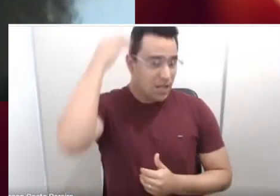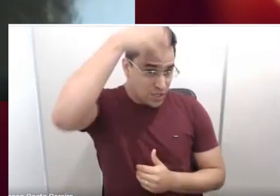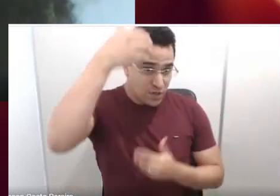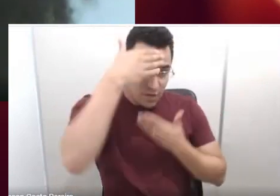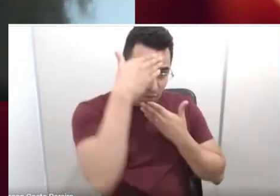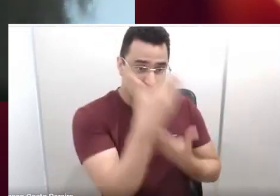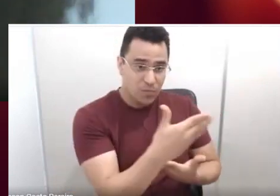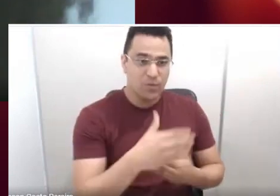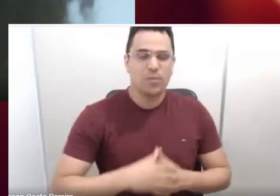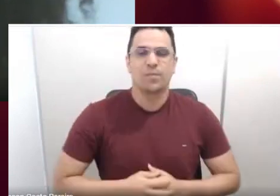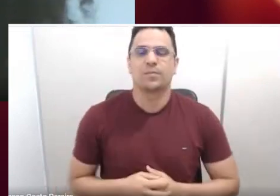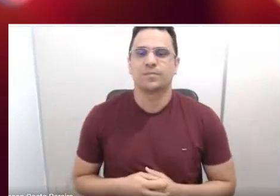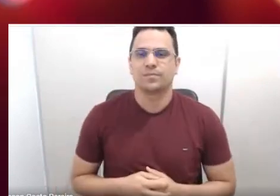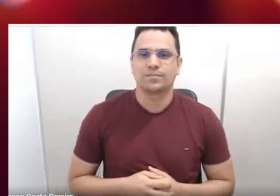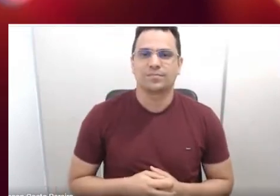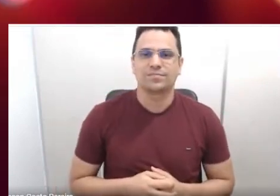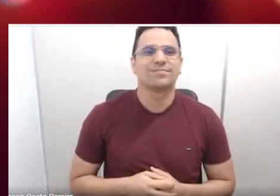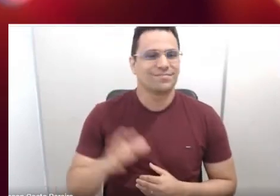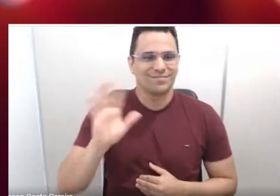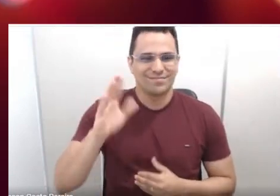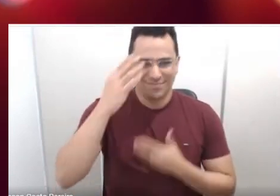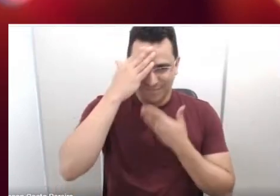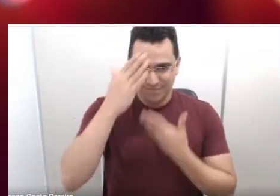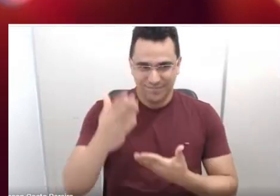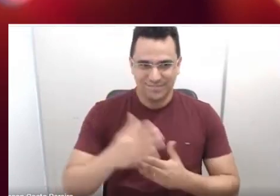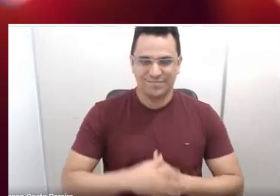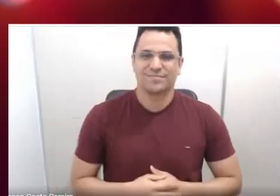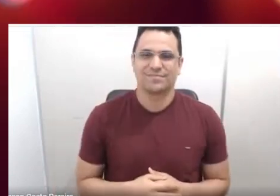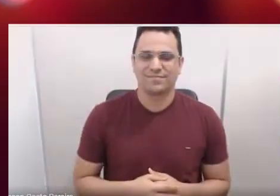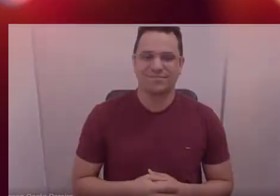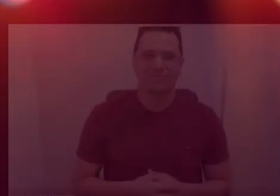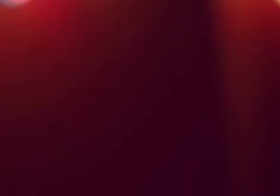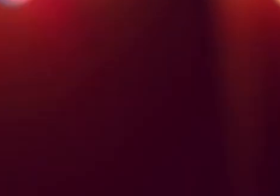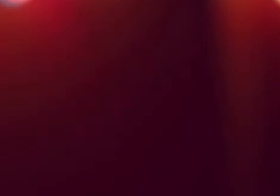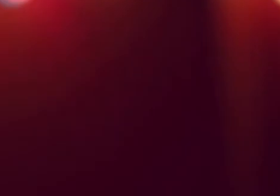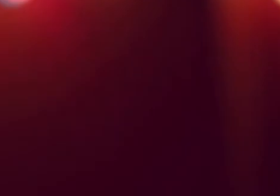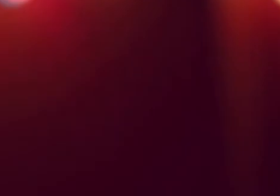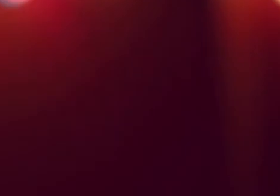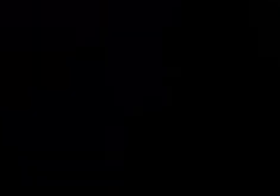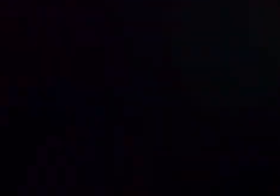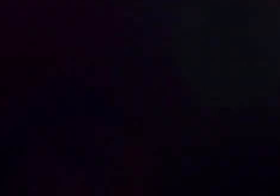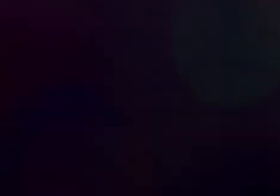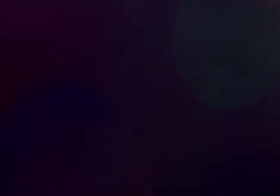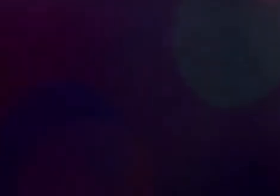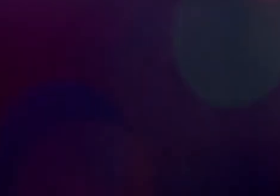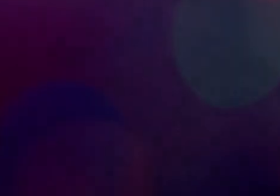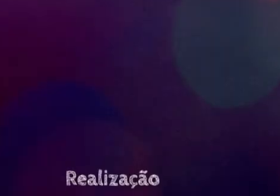obrigada. obrigado. Muito E obrigado. Fiquem bem. Boa tarde a todos.